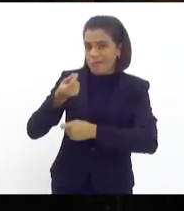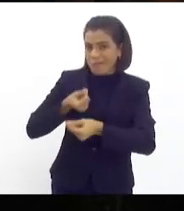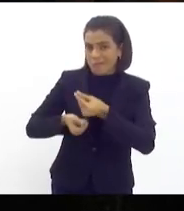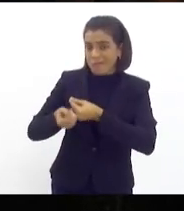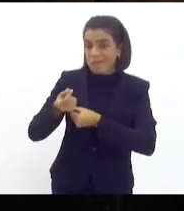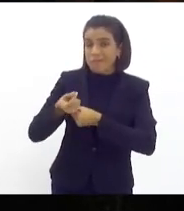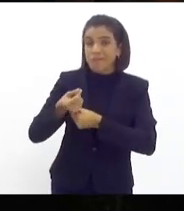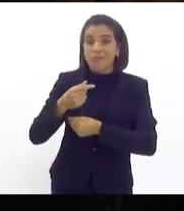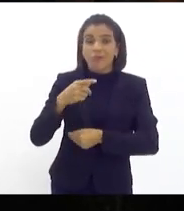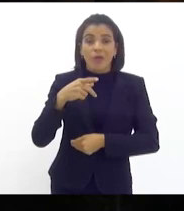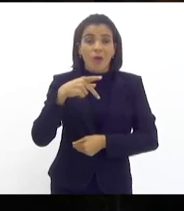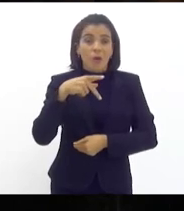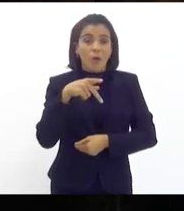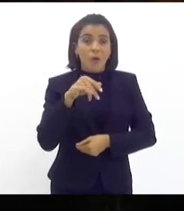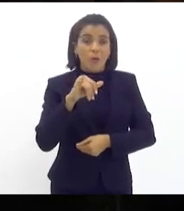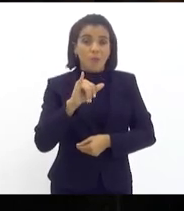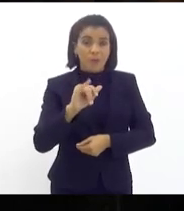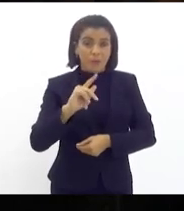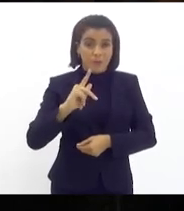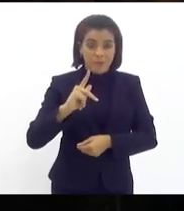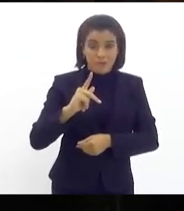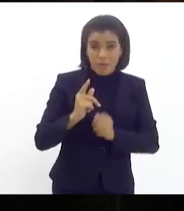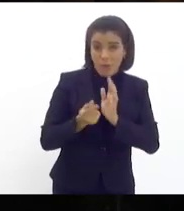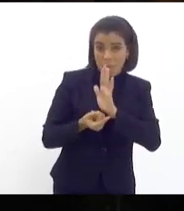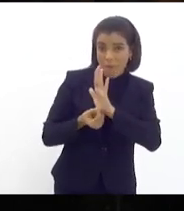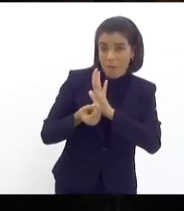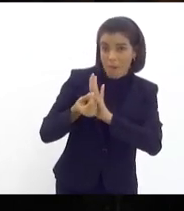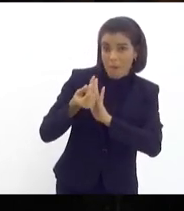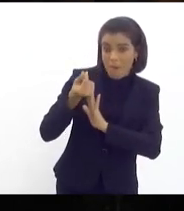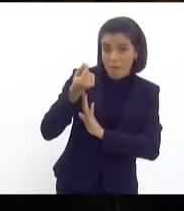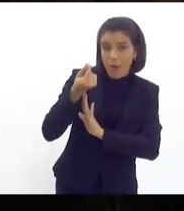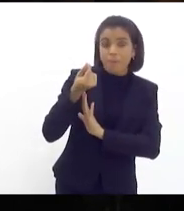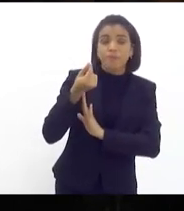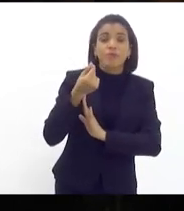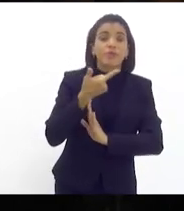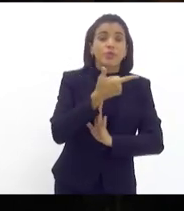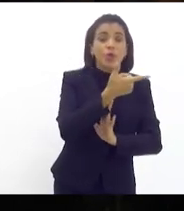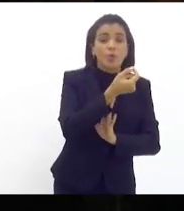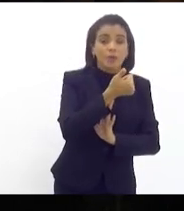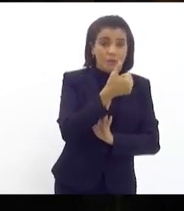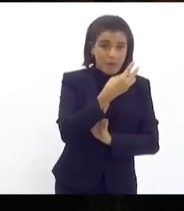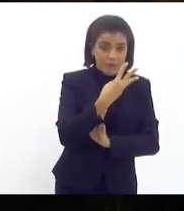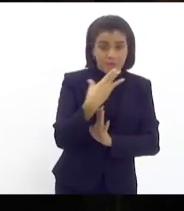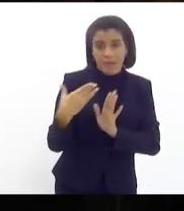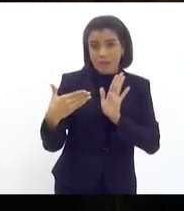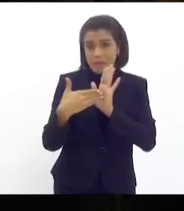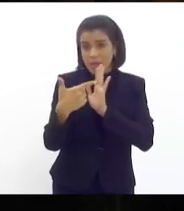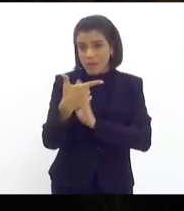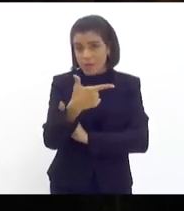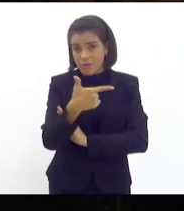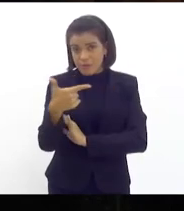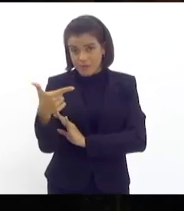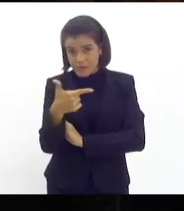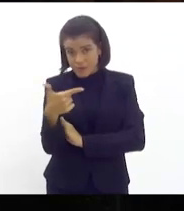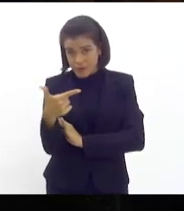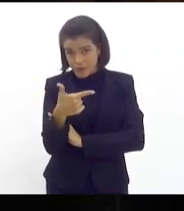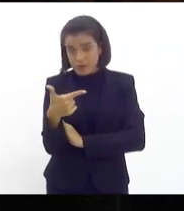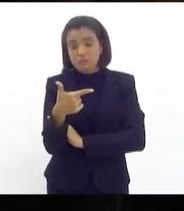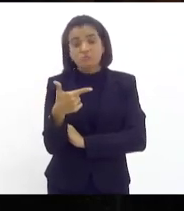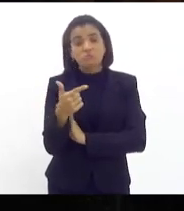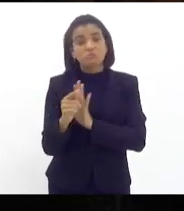o PIB do Brasil de 2013 a 2022 nos últimos 10 anos